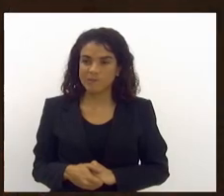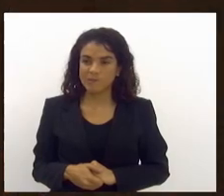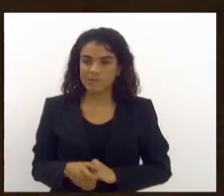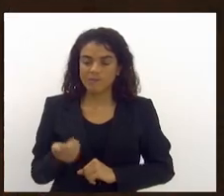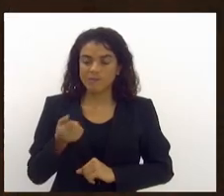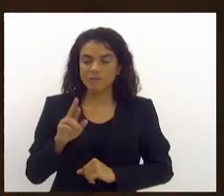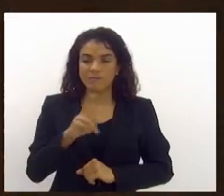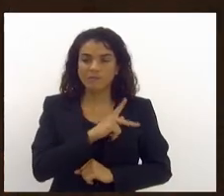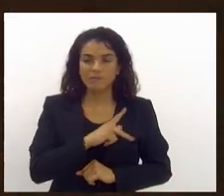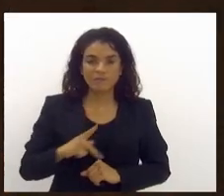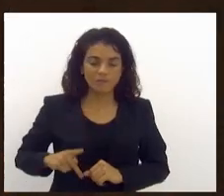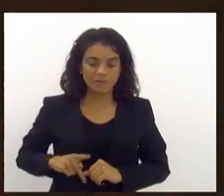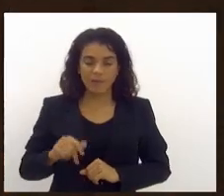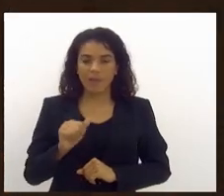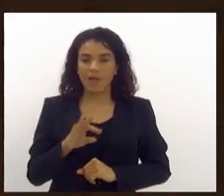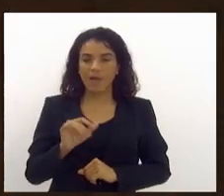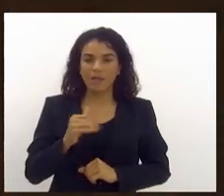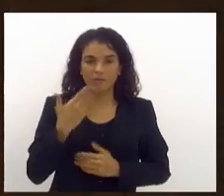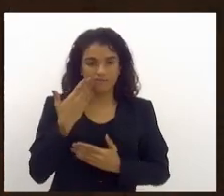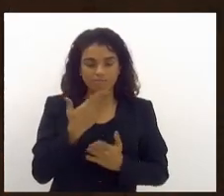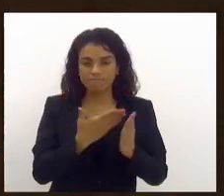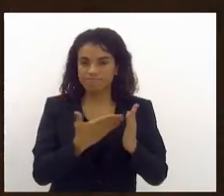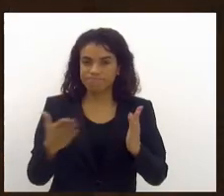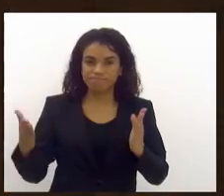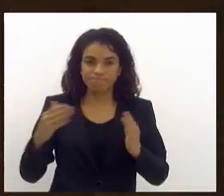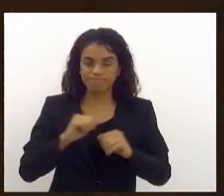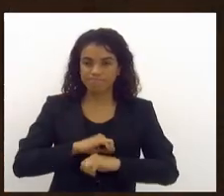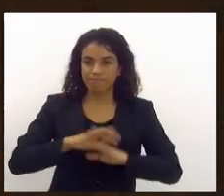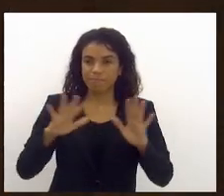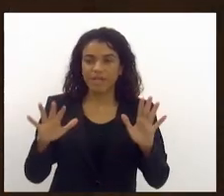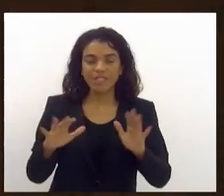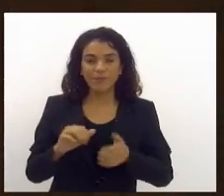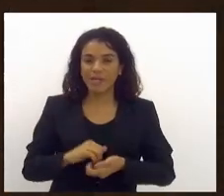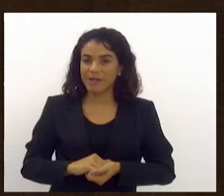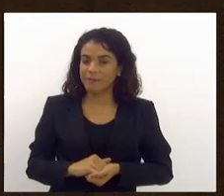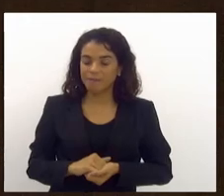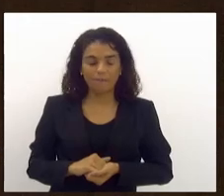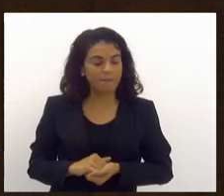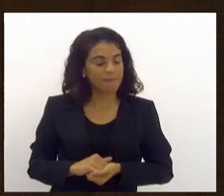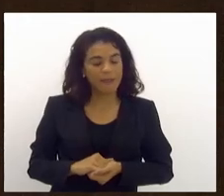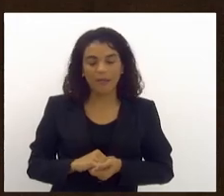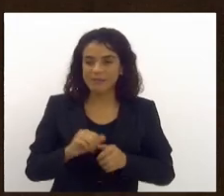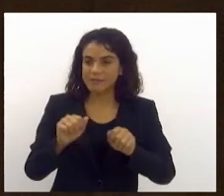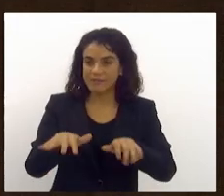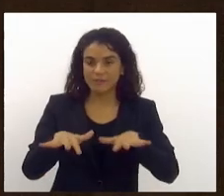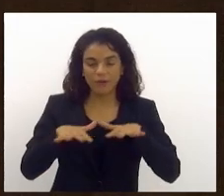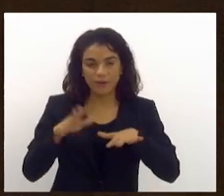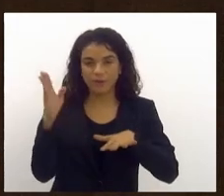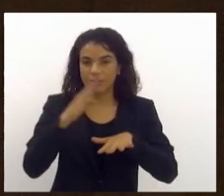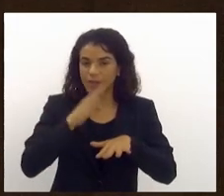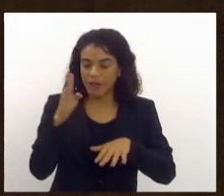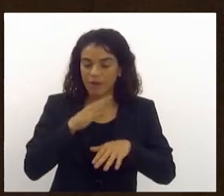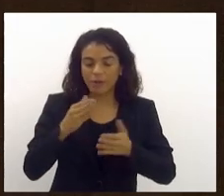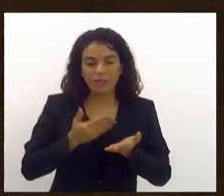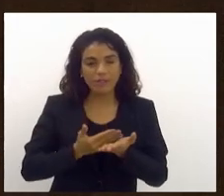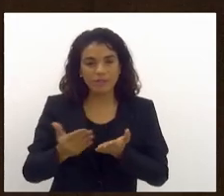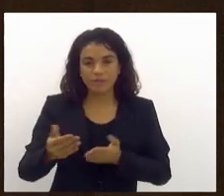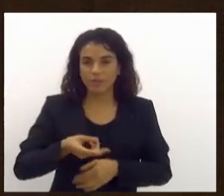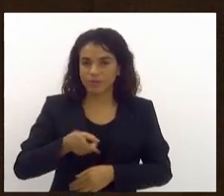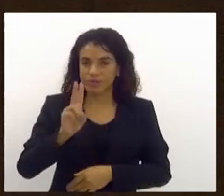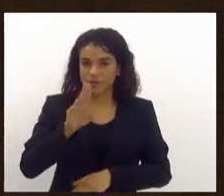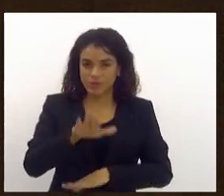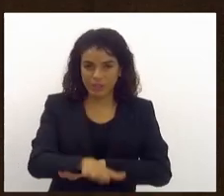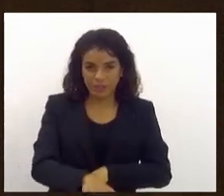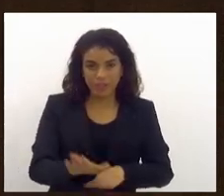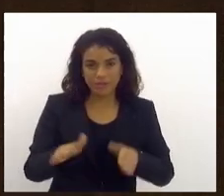Senhor presidente, a ata reflete com exatidão o ocorrido na 93ª sessão ordinária, que, iniciada às 14